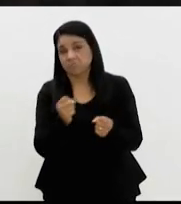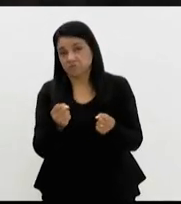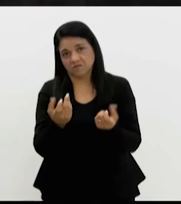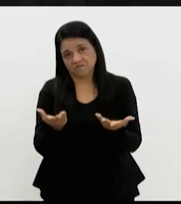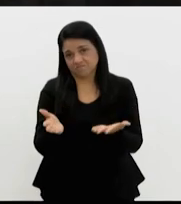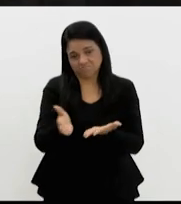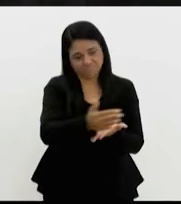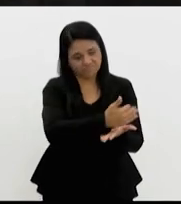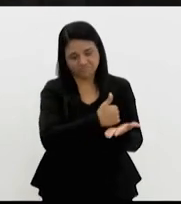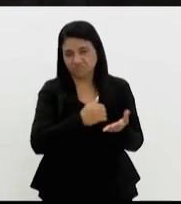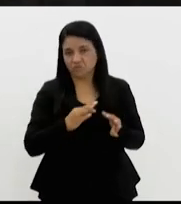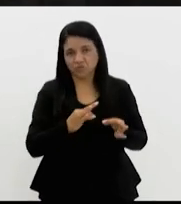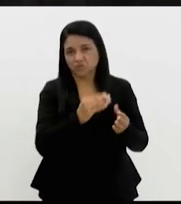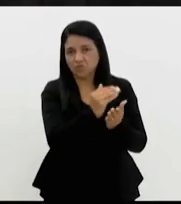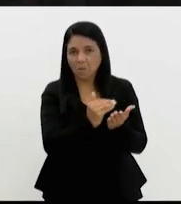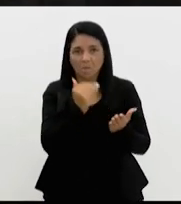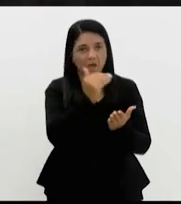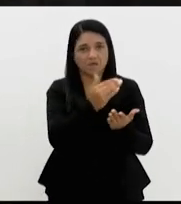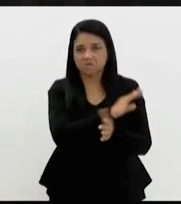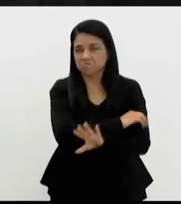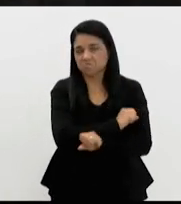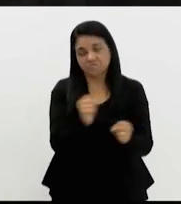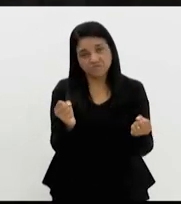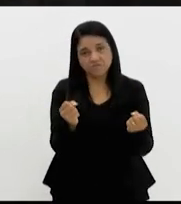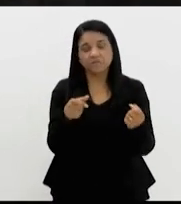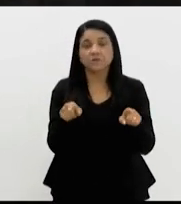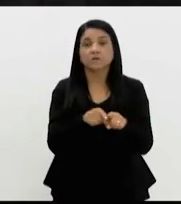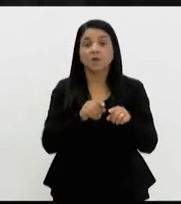previsto. Está levando para o fundo também